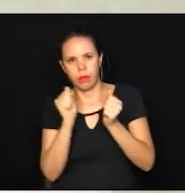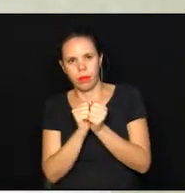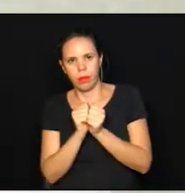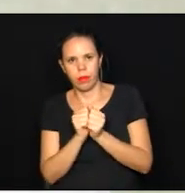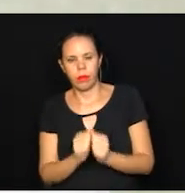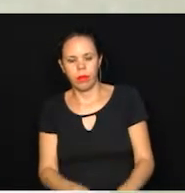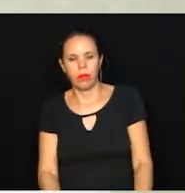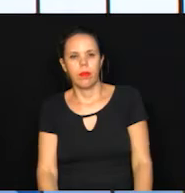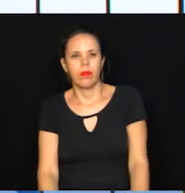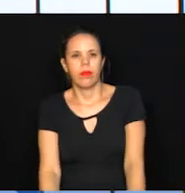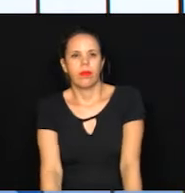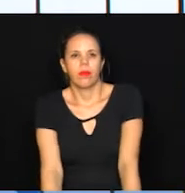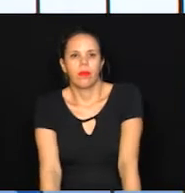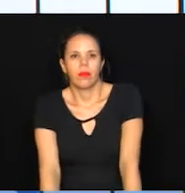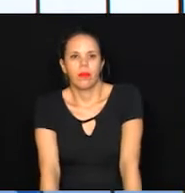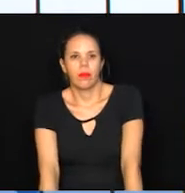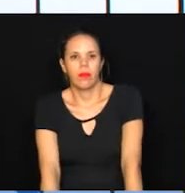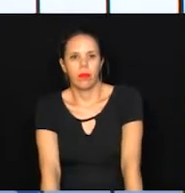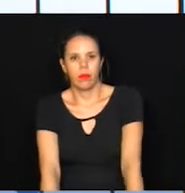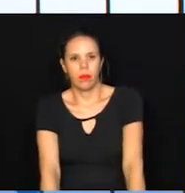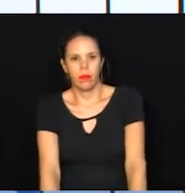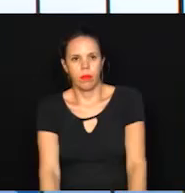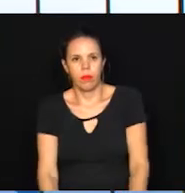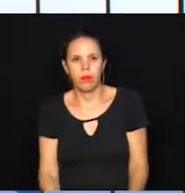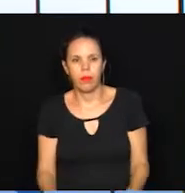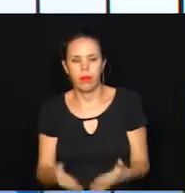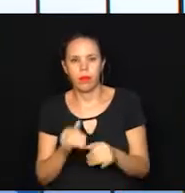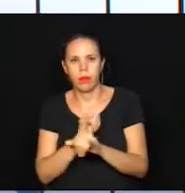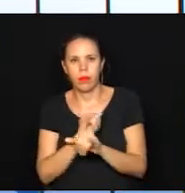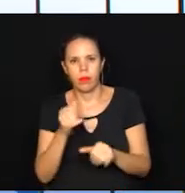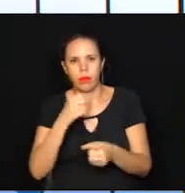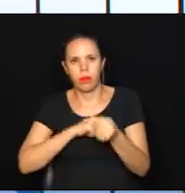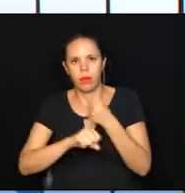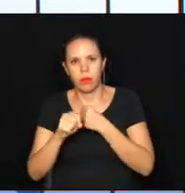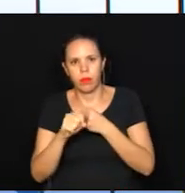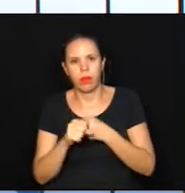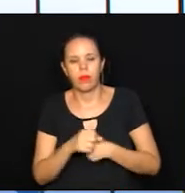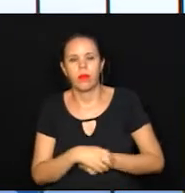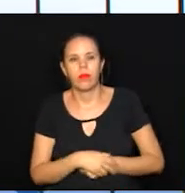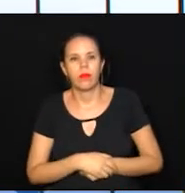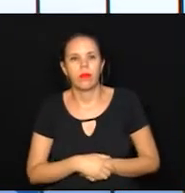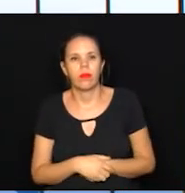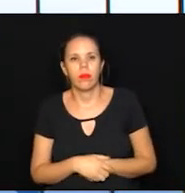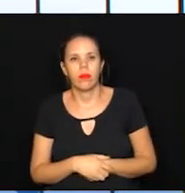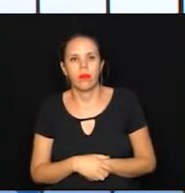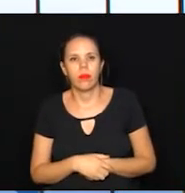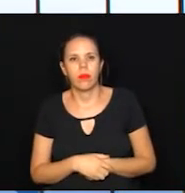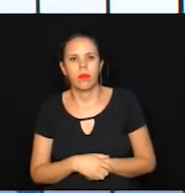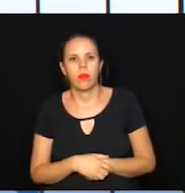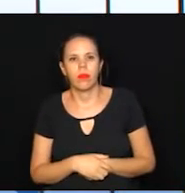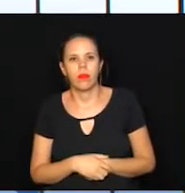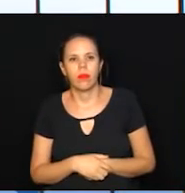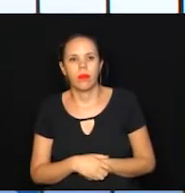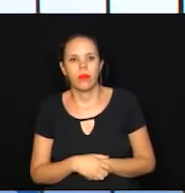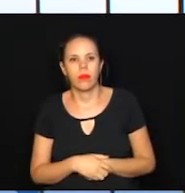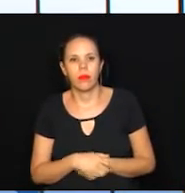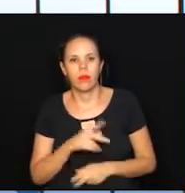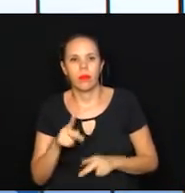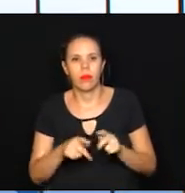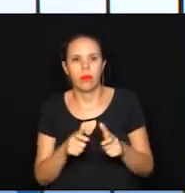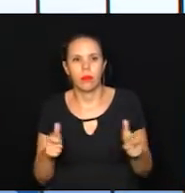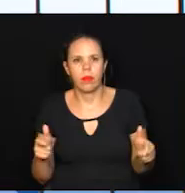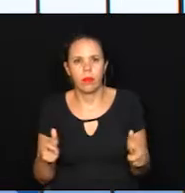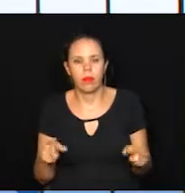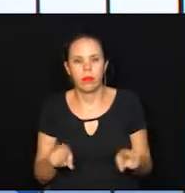gente. E nesse apelo de ser um herói junto com a gente, que é a parte aí da